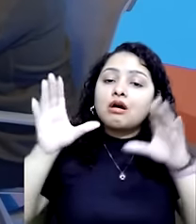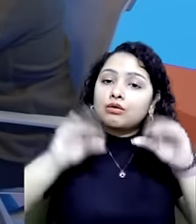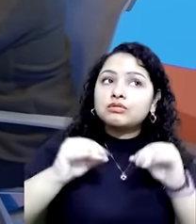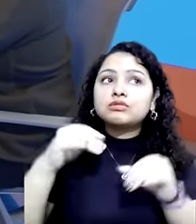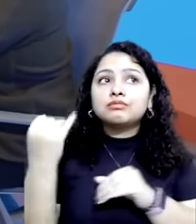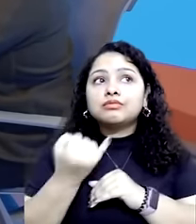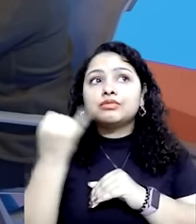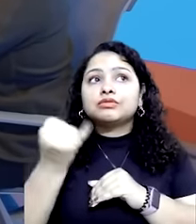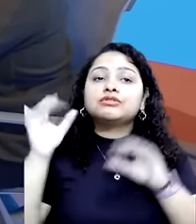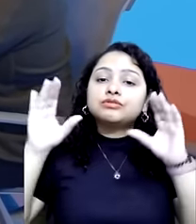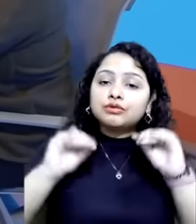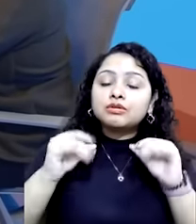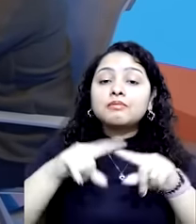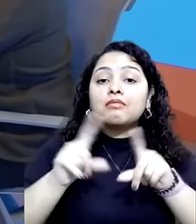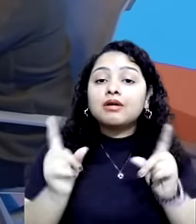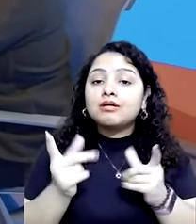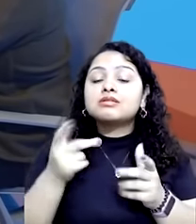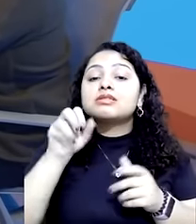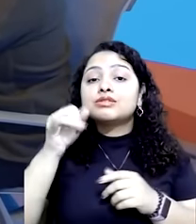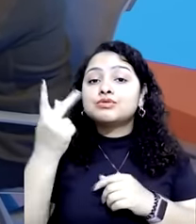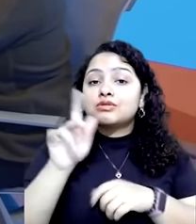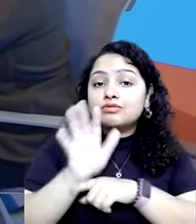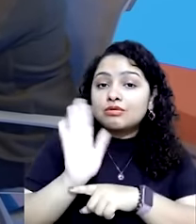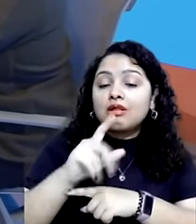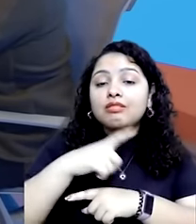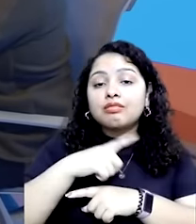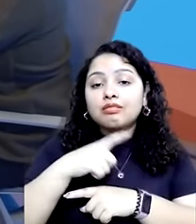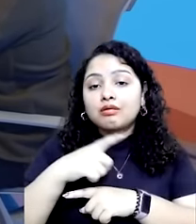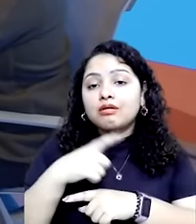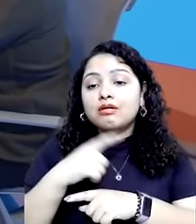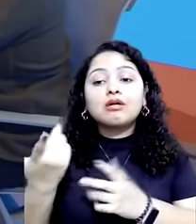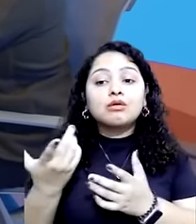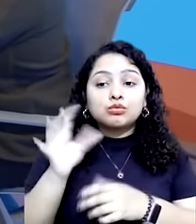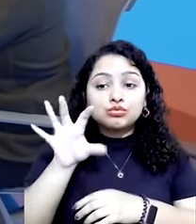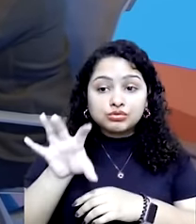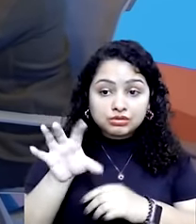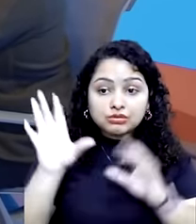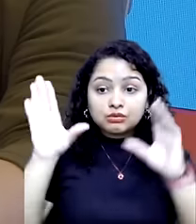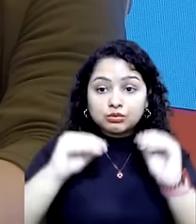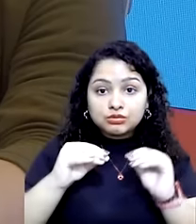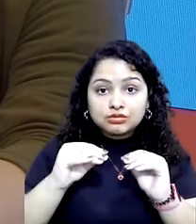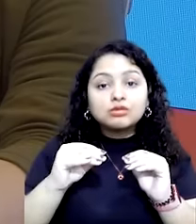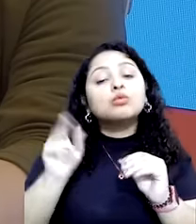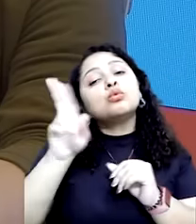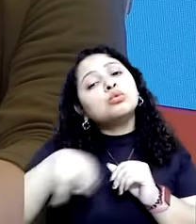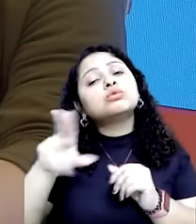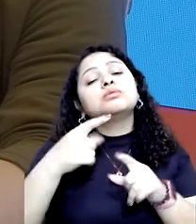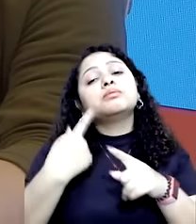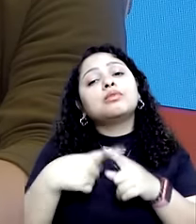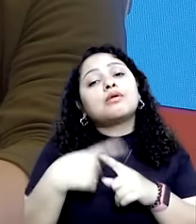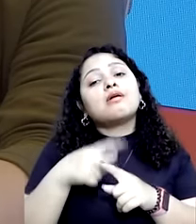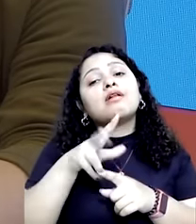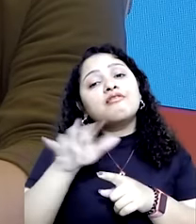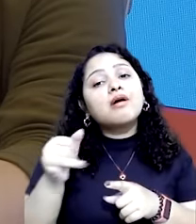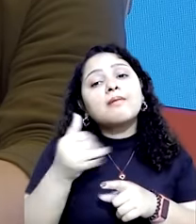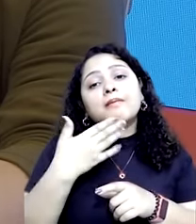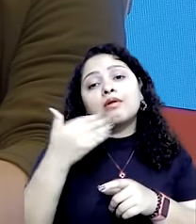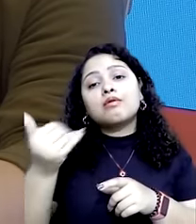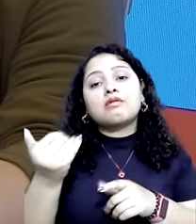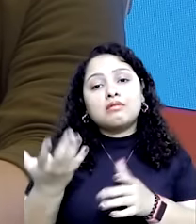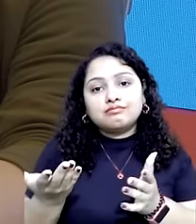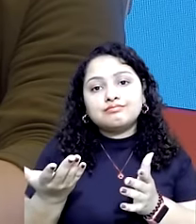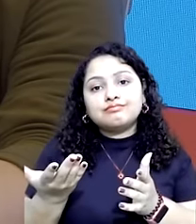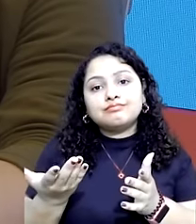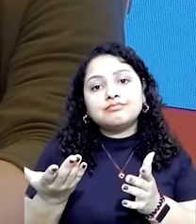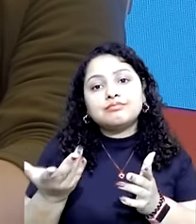importante a iluminação mas se o seu celular tem um recurso do modo noturno use por quê Porque ele vai realmente foi feito esse